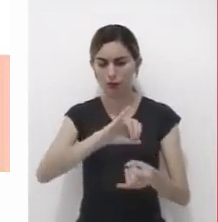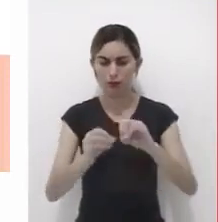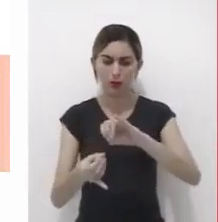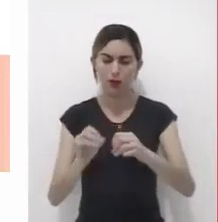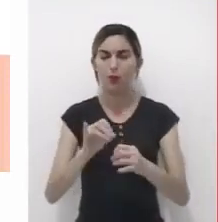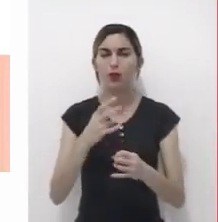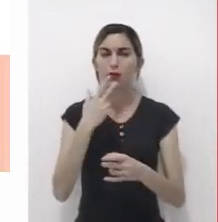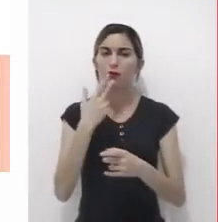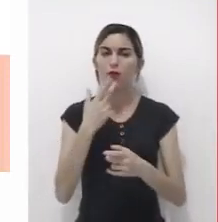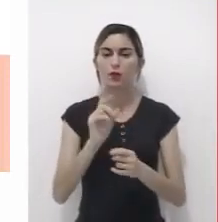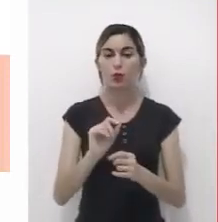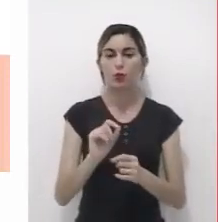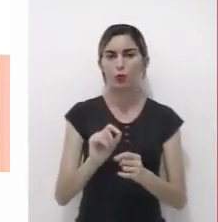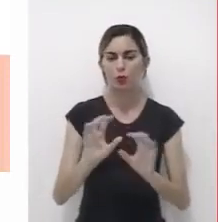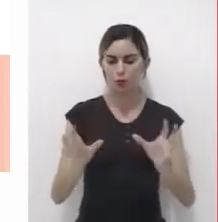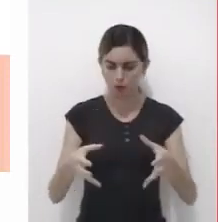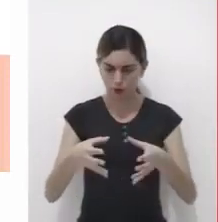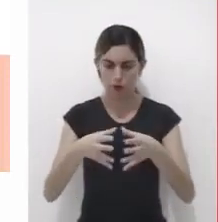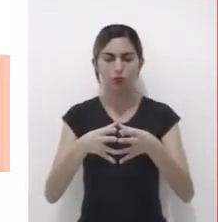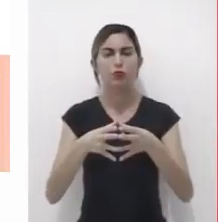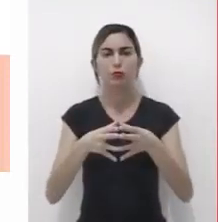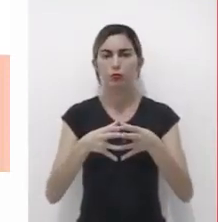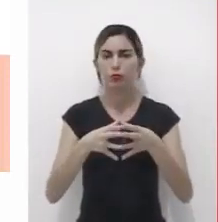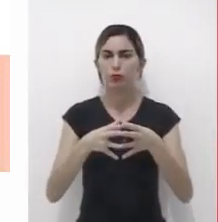reações químicas, eu estou falando ali de um